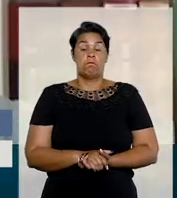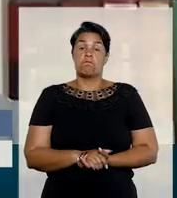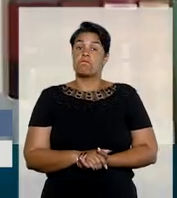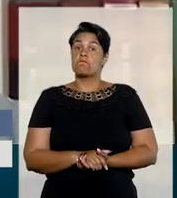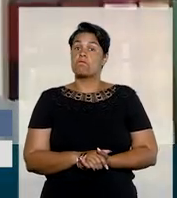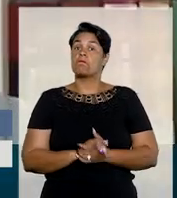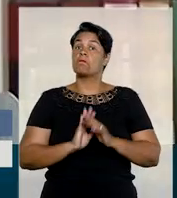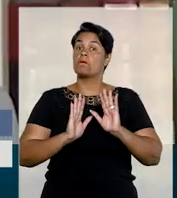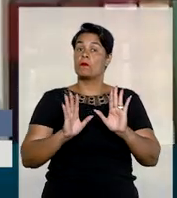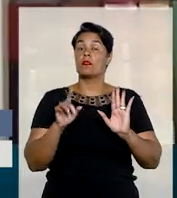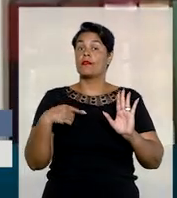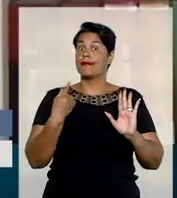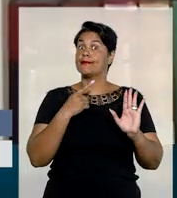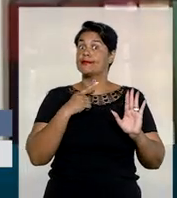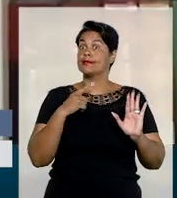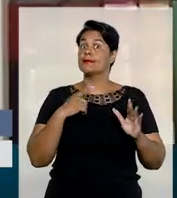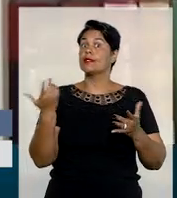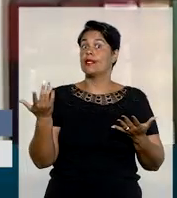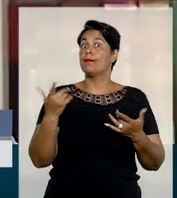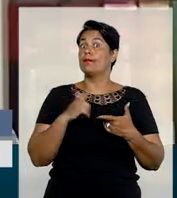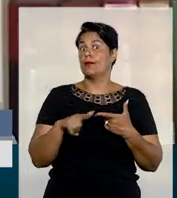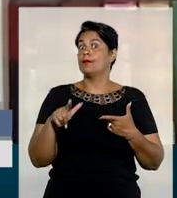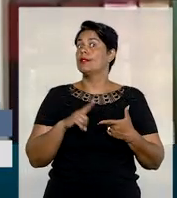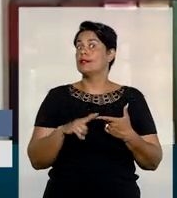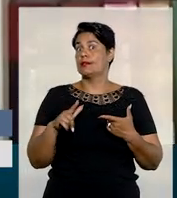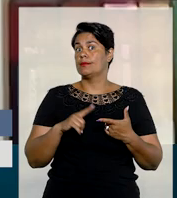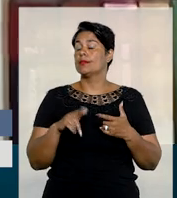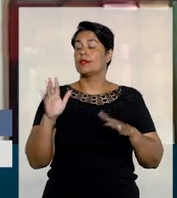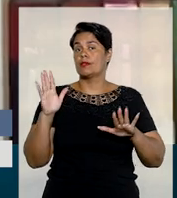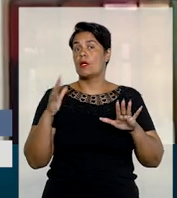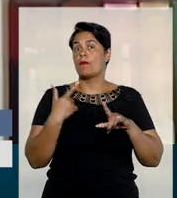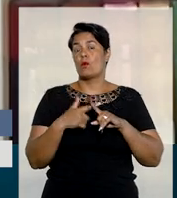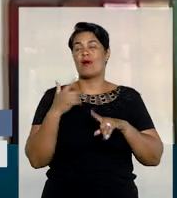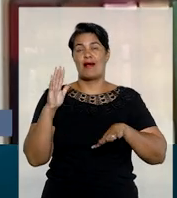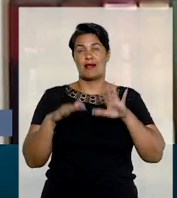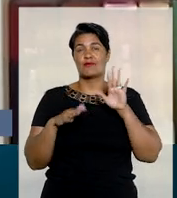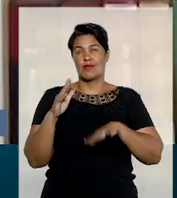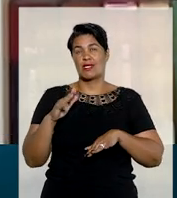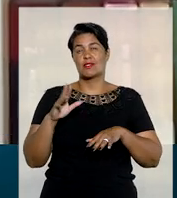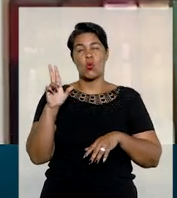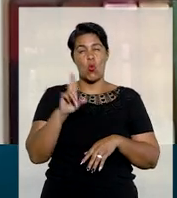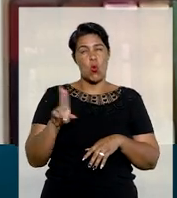Nesse caso, Fátima, nós temos um problema de uso inadequado de um